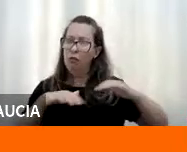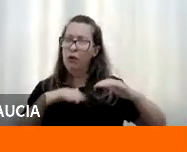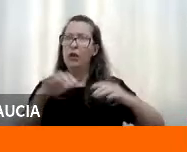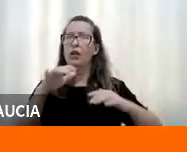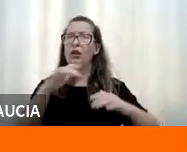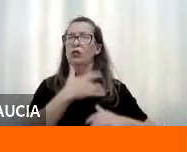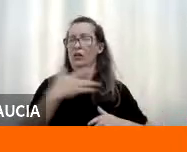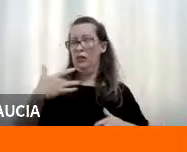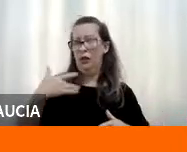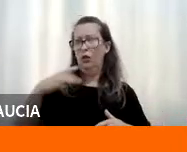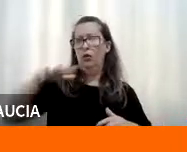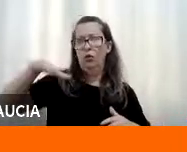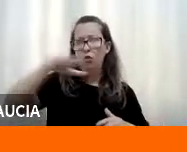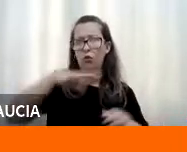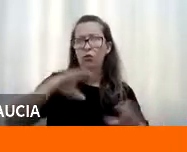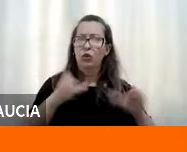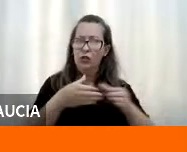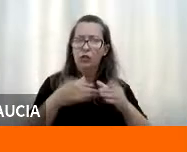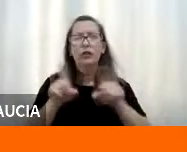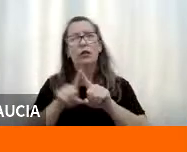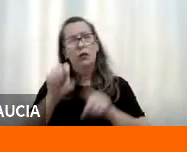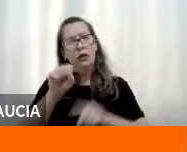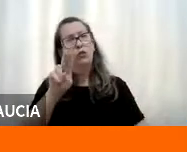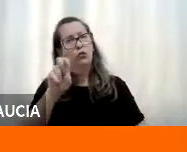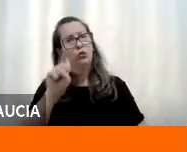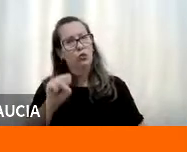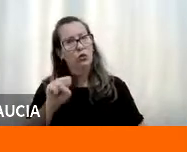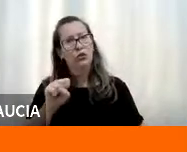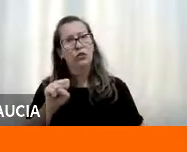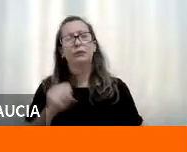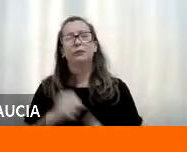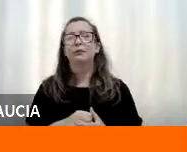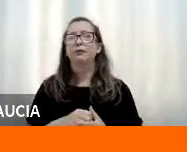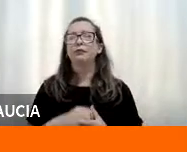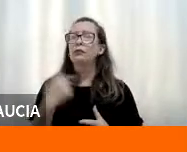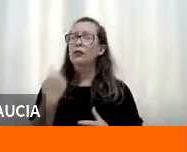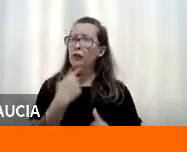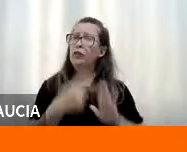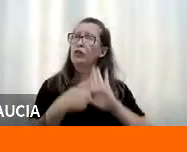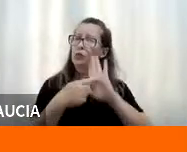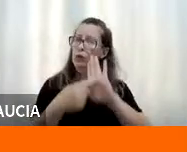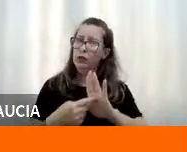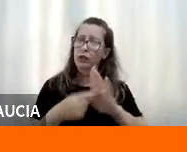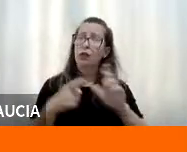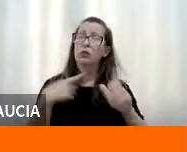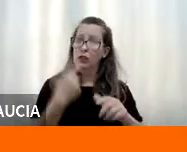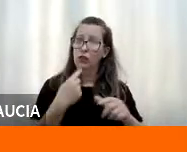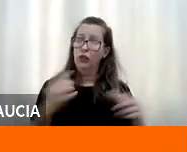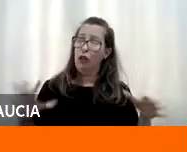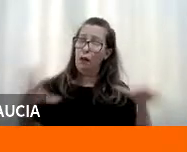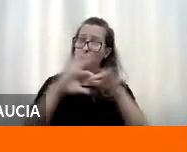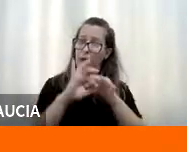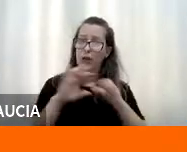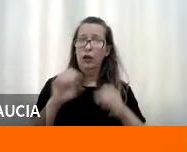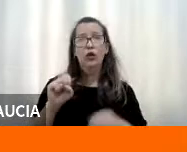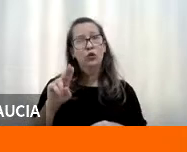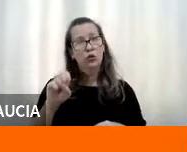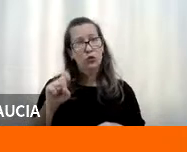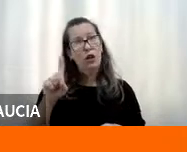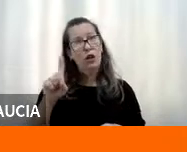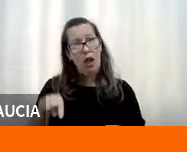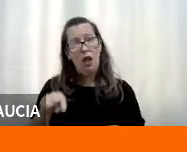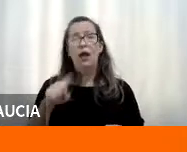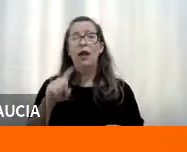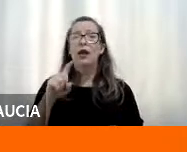saúde coletiva, né, e do SUS. Né? E mostra como estar do lado do SUS também é ser crítico. Né? A gente